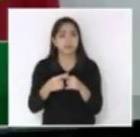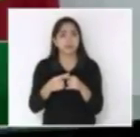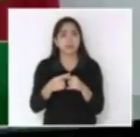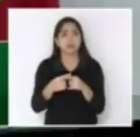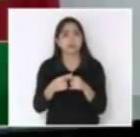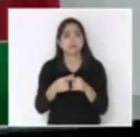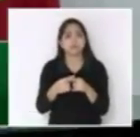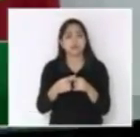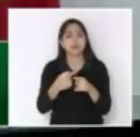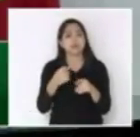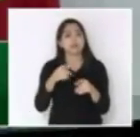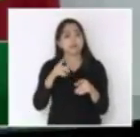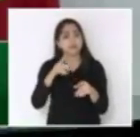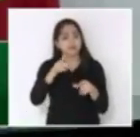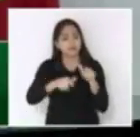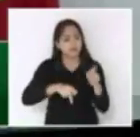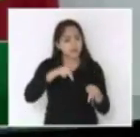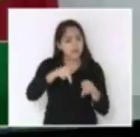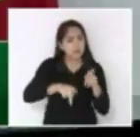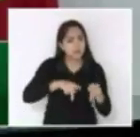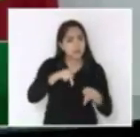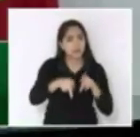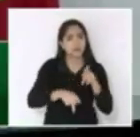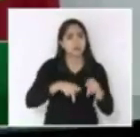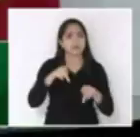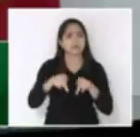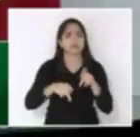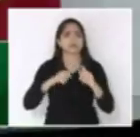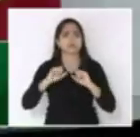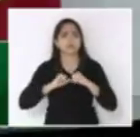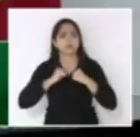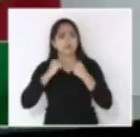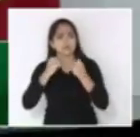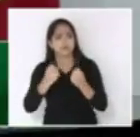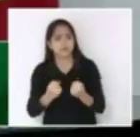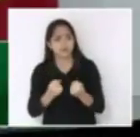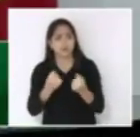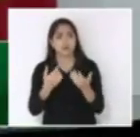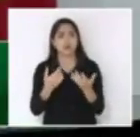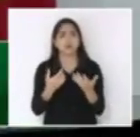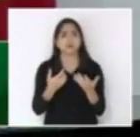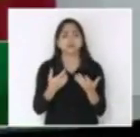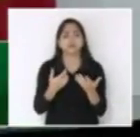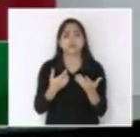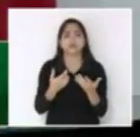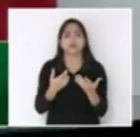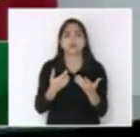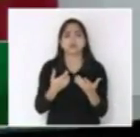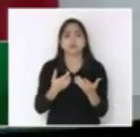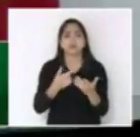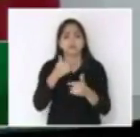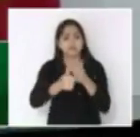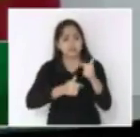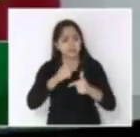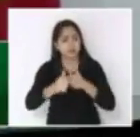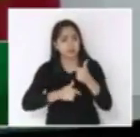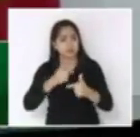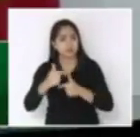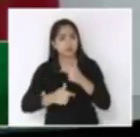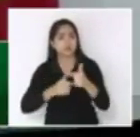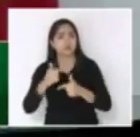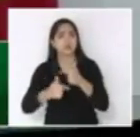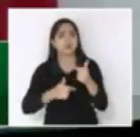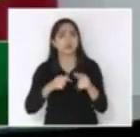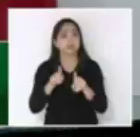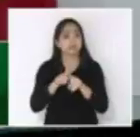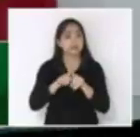um povo catarinense empreendedor, isso porque nós temos o terceiro setor, um voluntariado